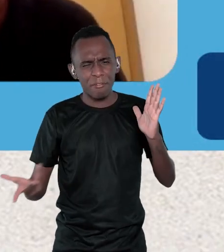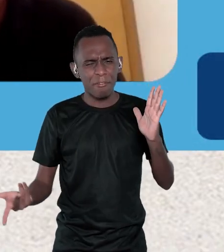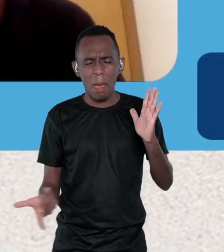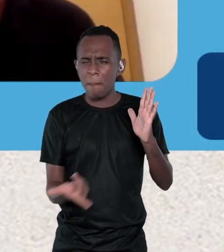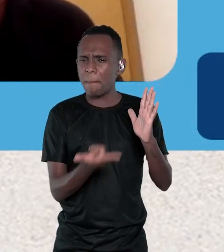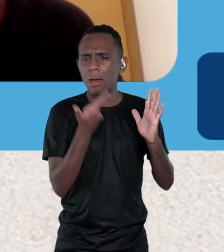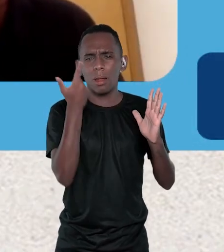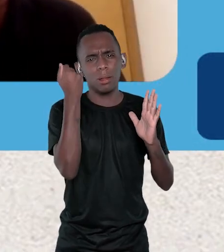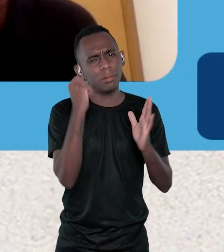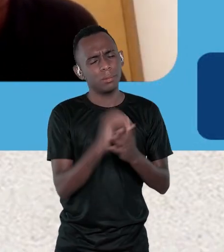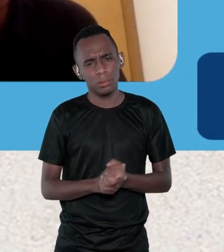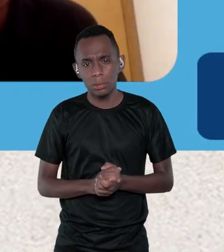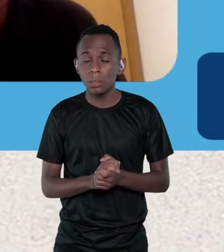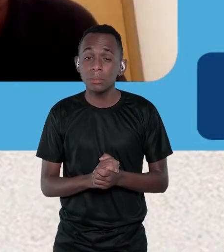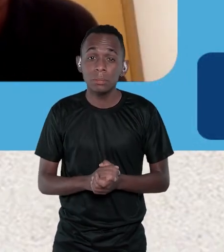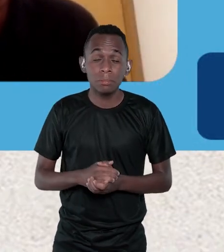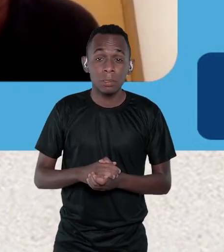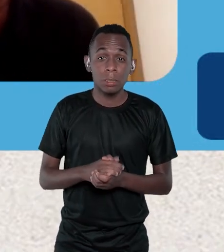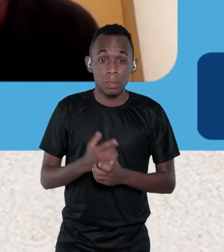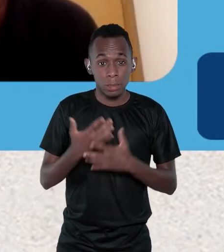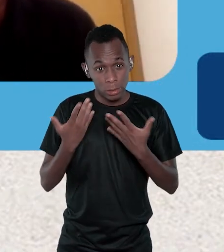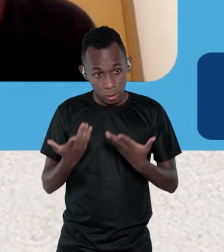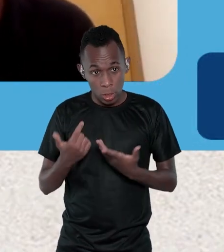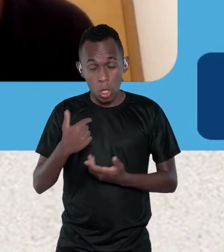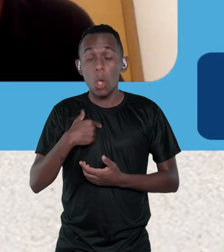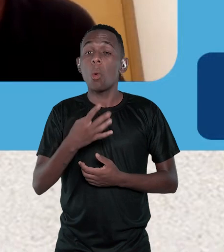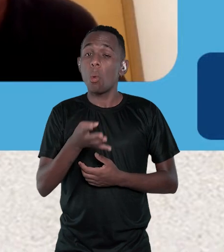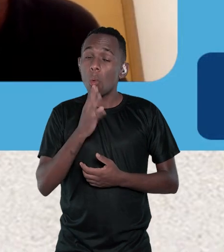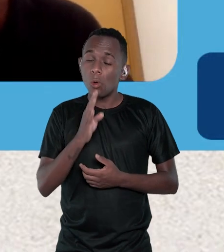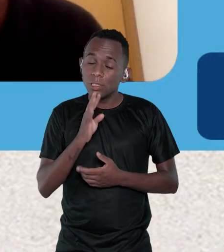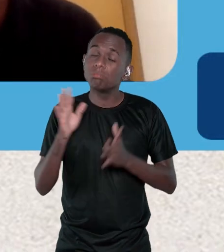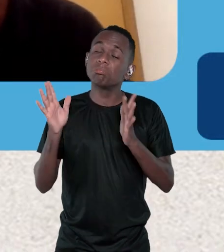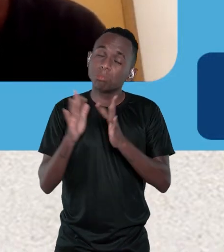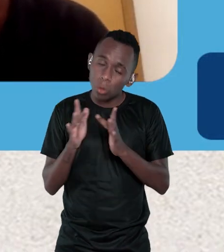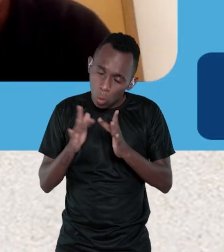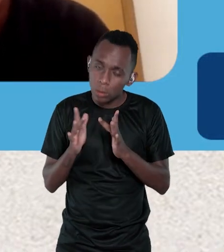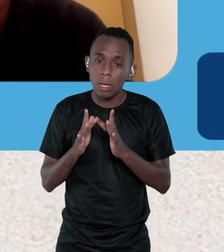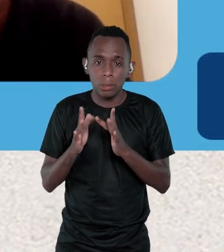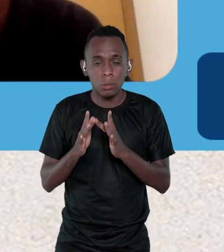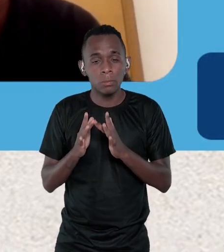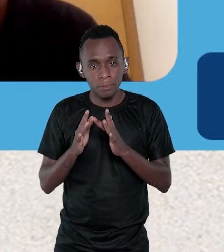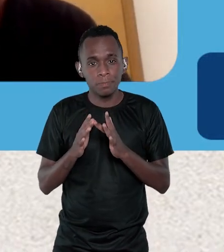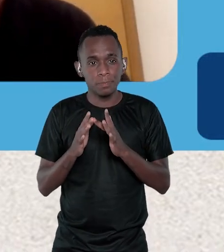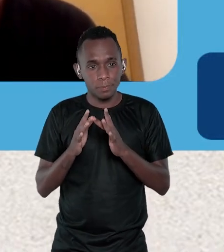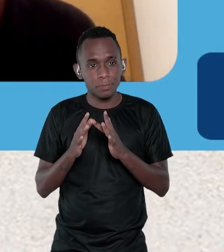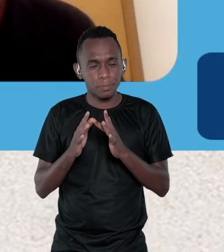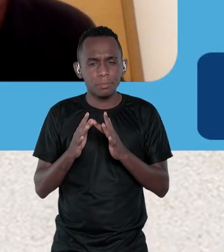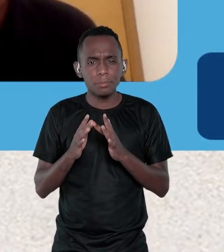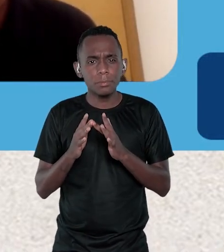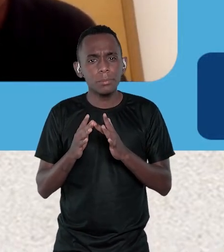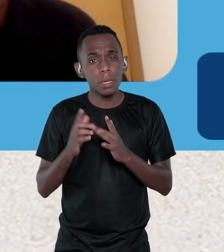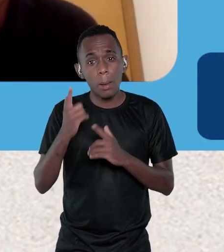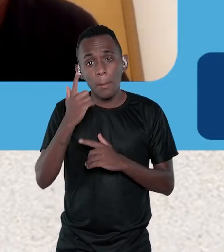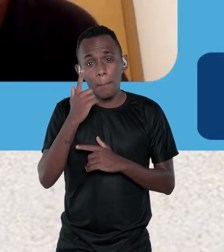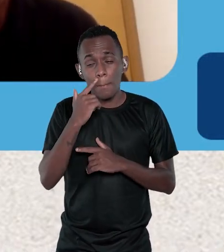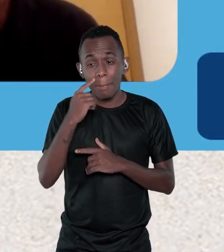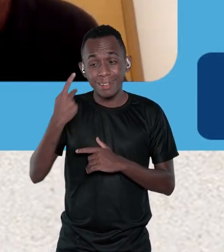geniais e tudo, e uma pessoa que eu conheci bastante,